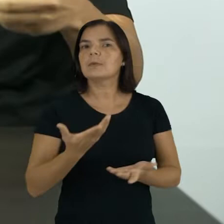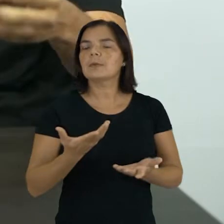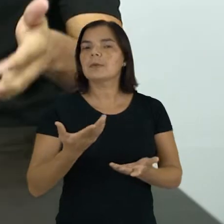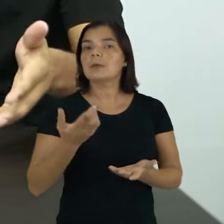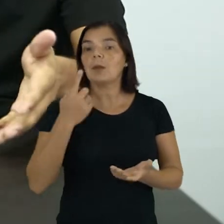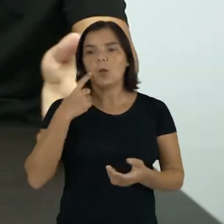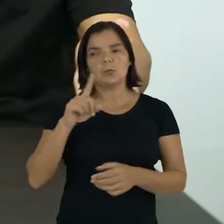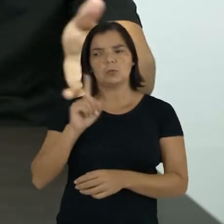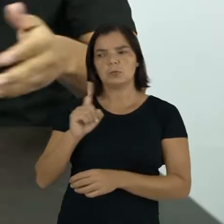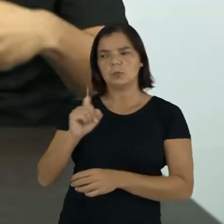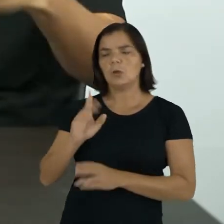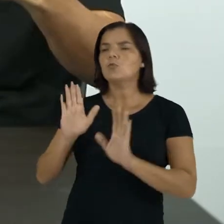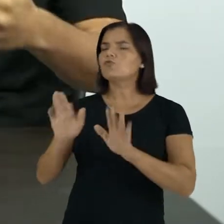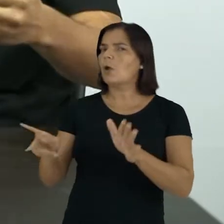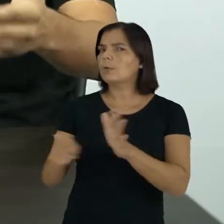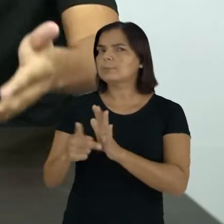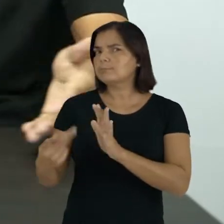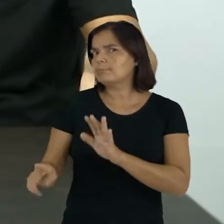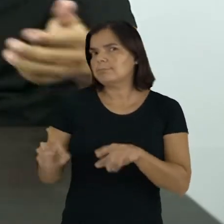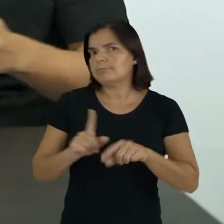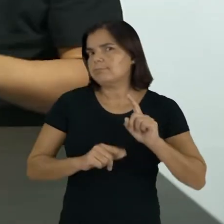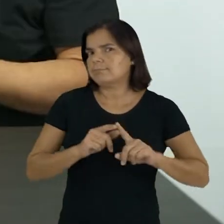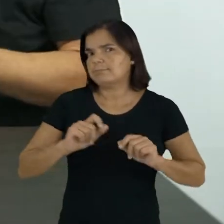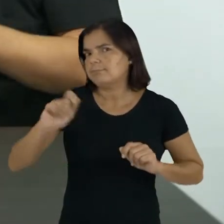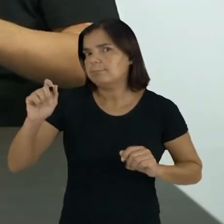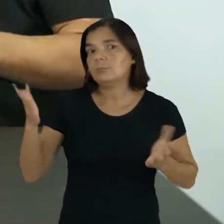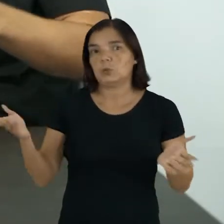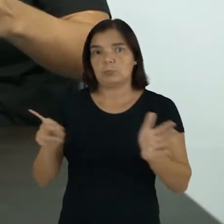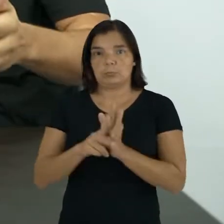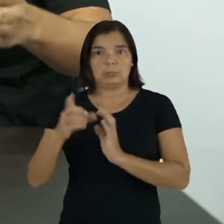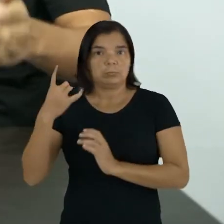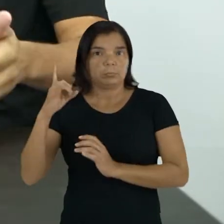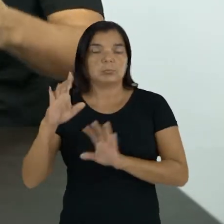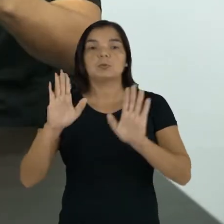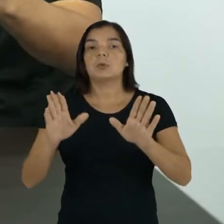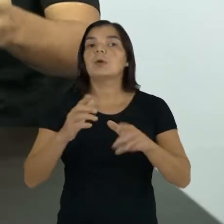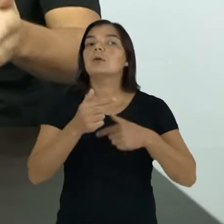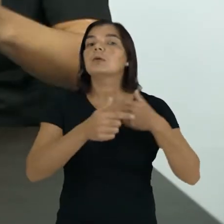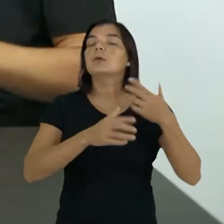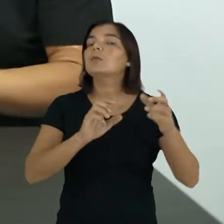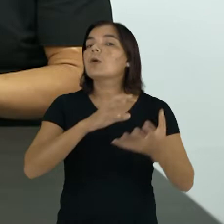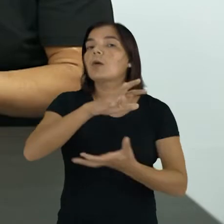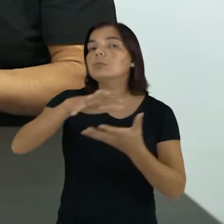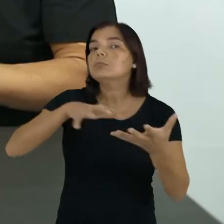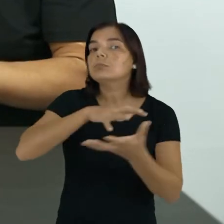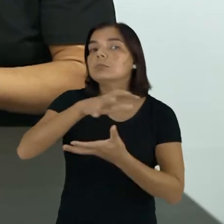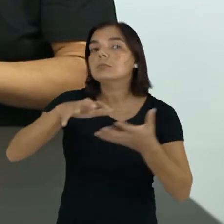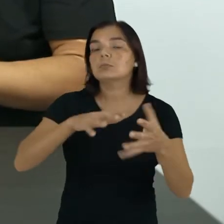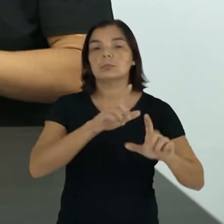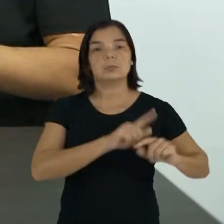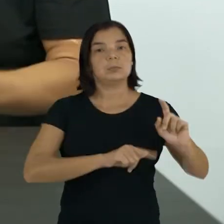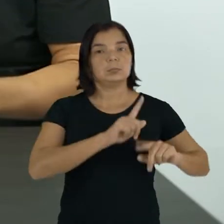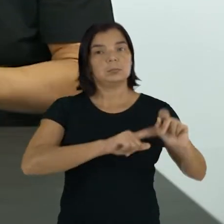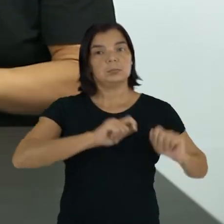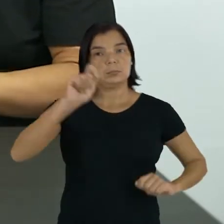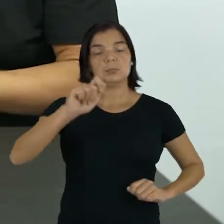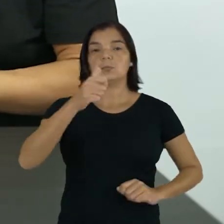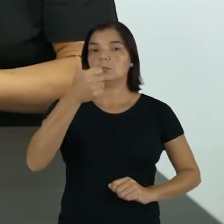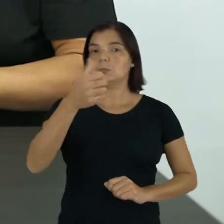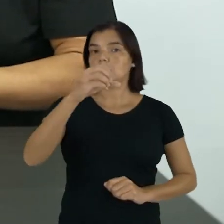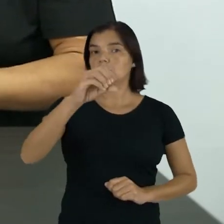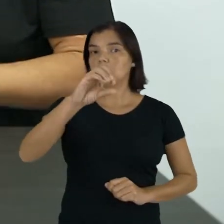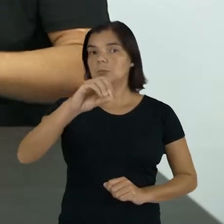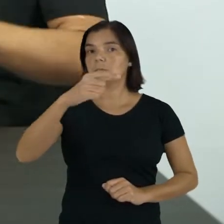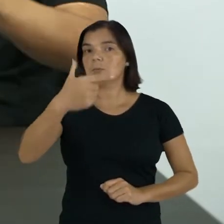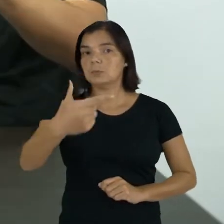no território dizendo, não, nós já ocupamos aqui porque o território é nosso. Isso gera a chamada Revolução Acreana do ano de 1902, do